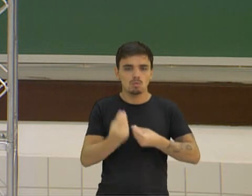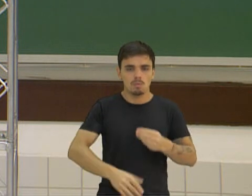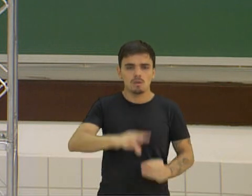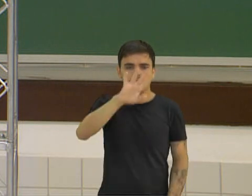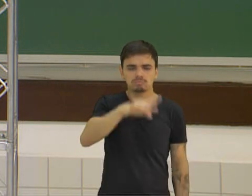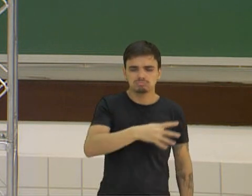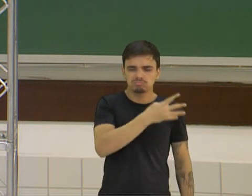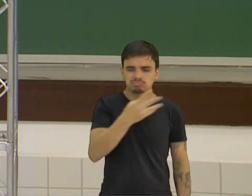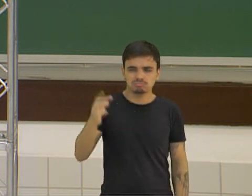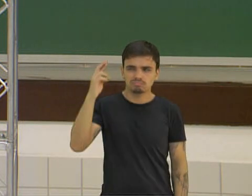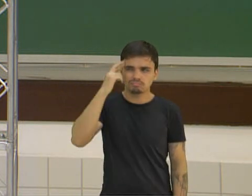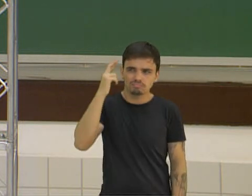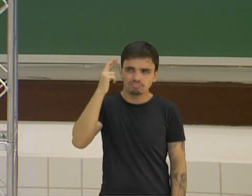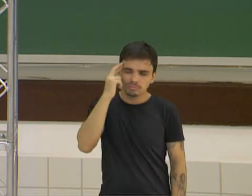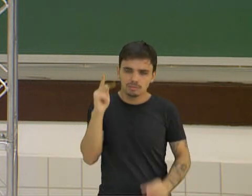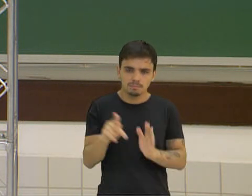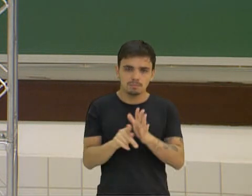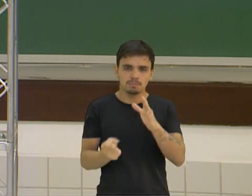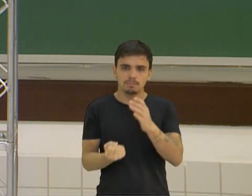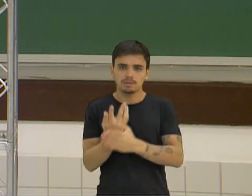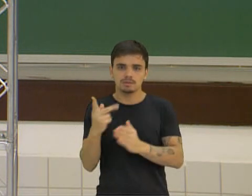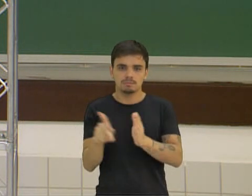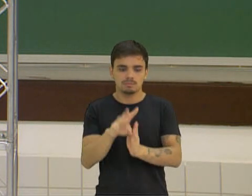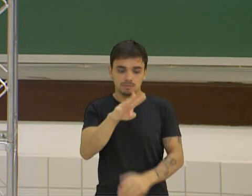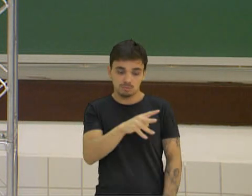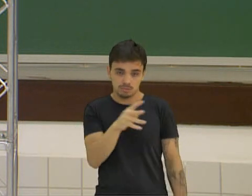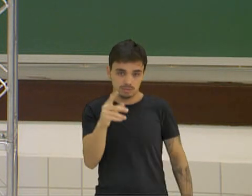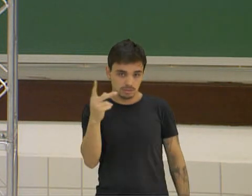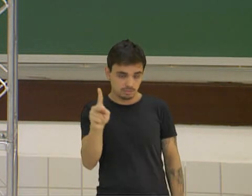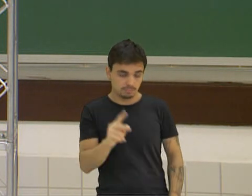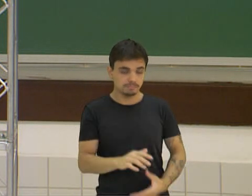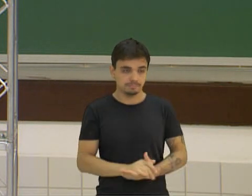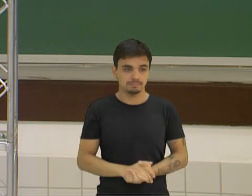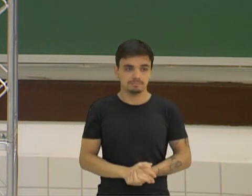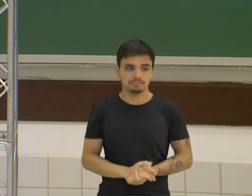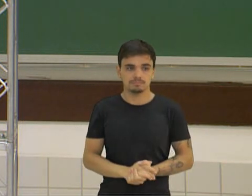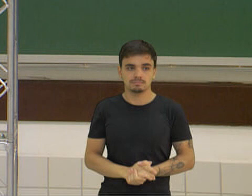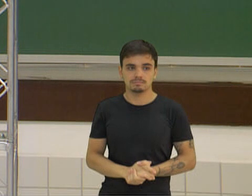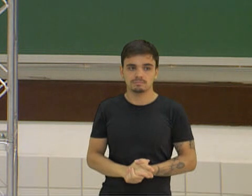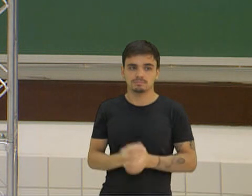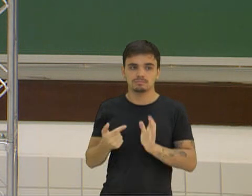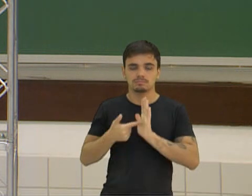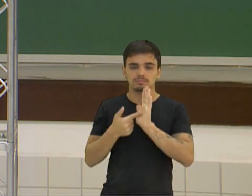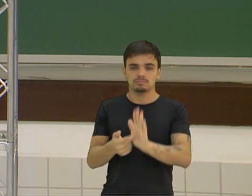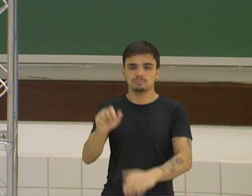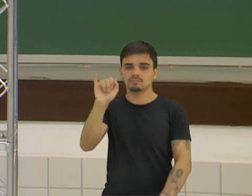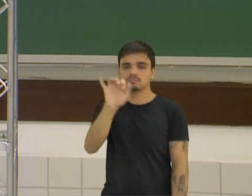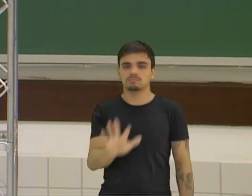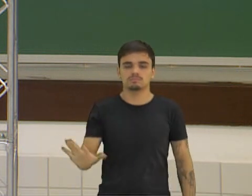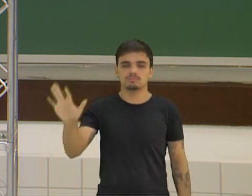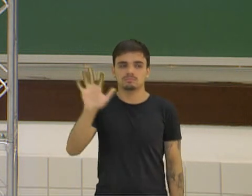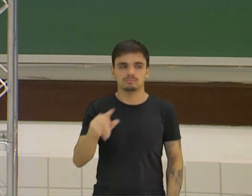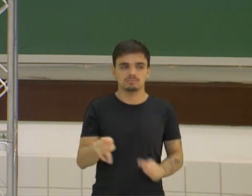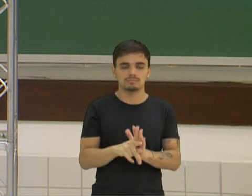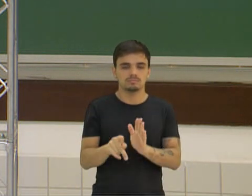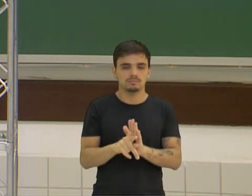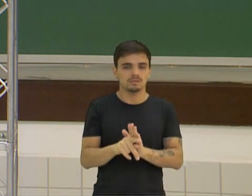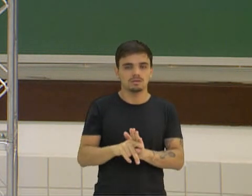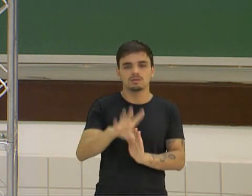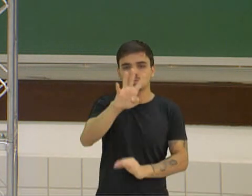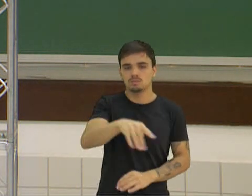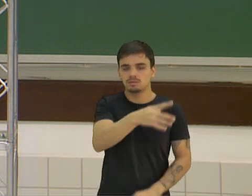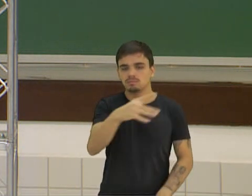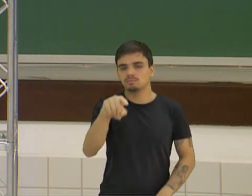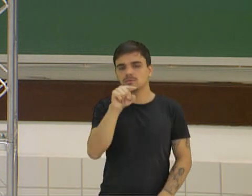a linha de raciocínio para para formação do quadro de punnett né eu trago aqui imagens do quadro